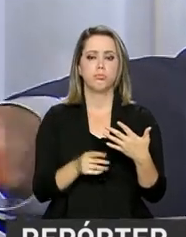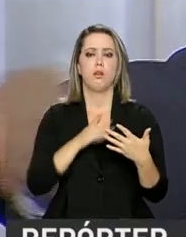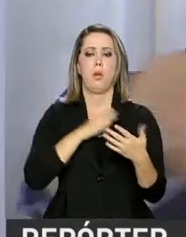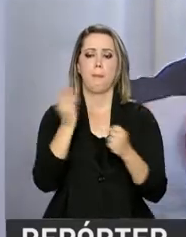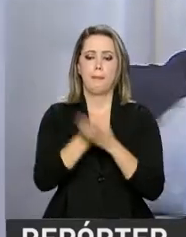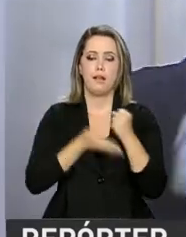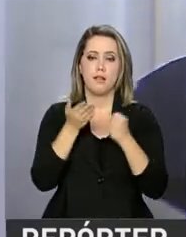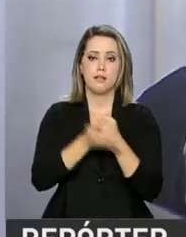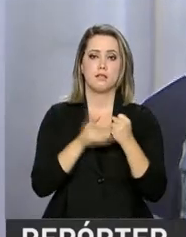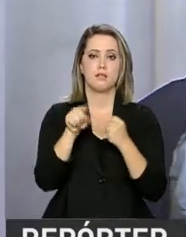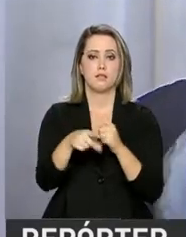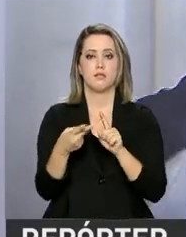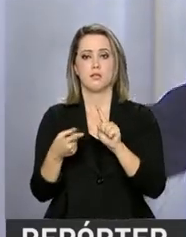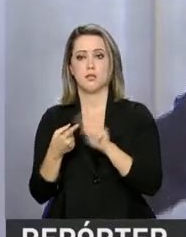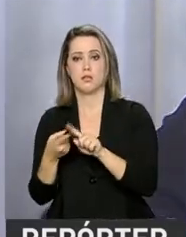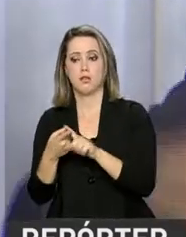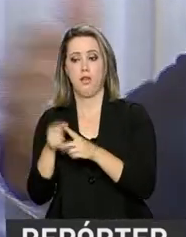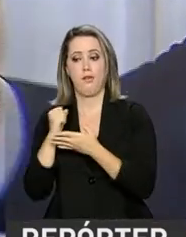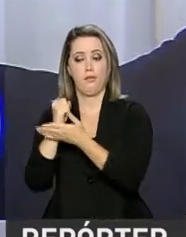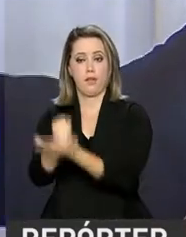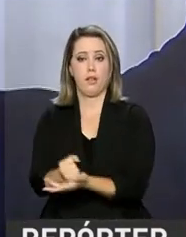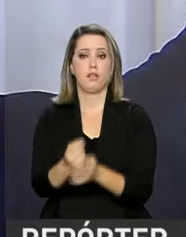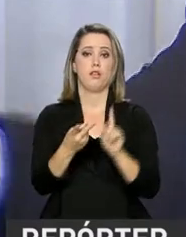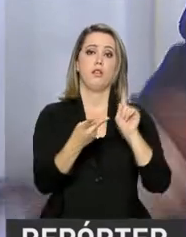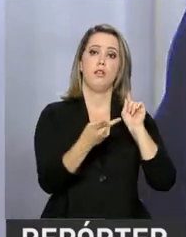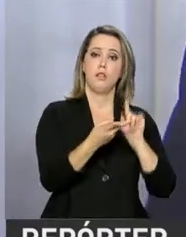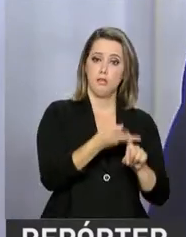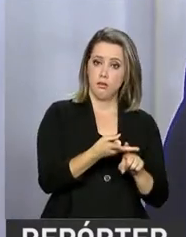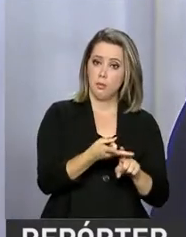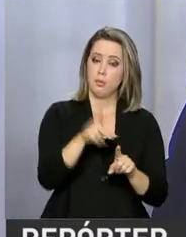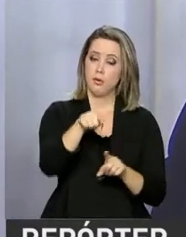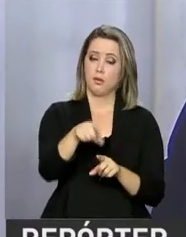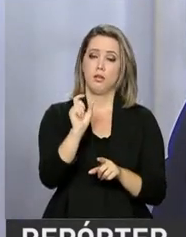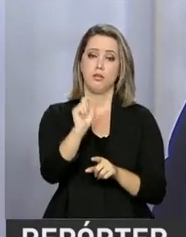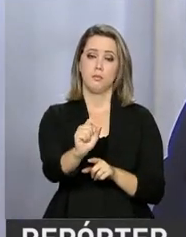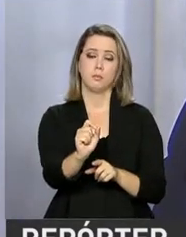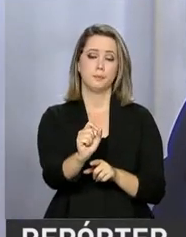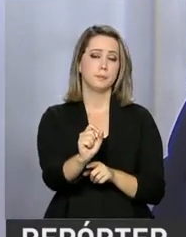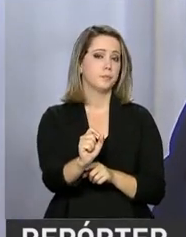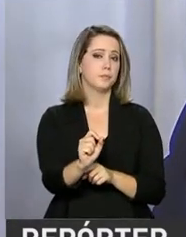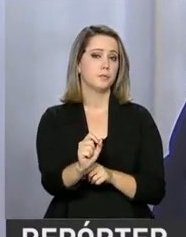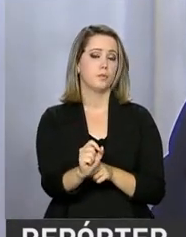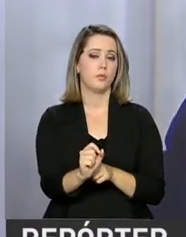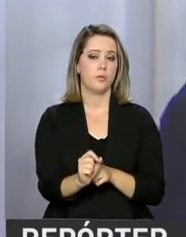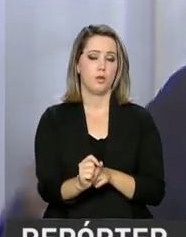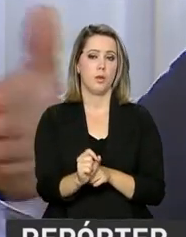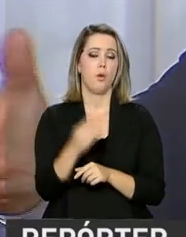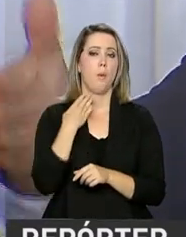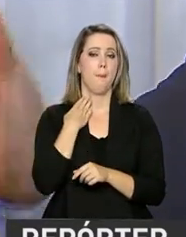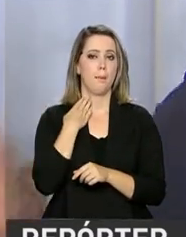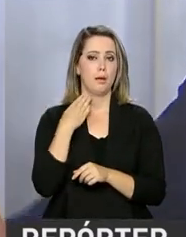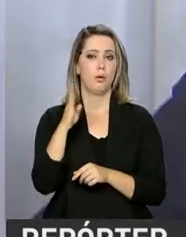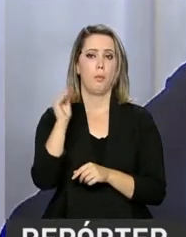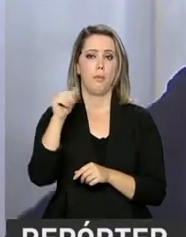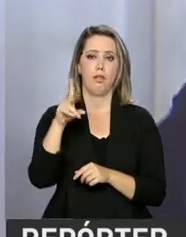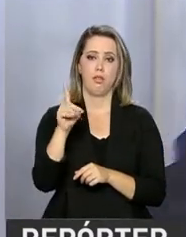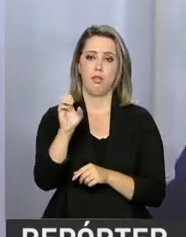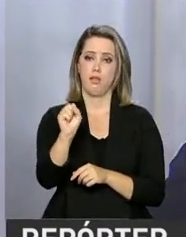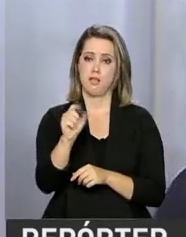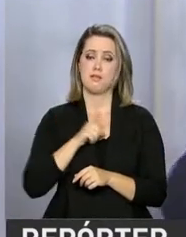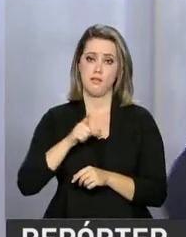processo é não só à disposição mas inclusive o fato do que desceu obedece tem o recurso